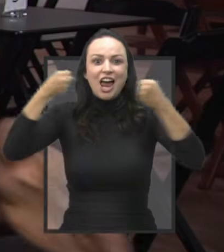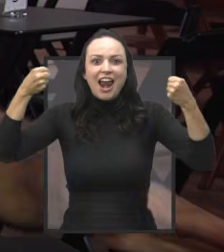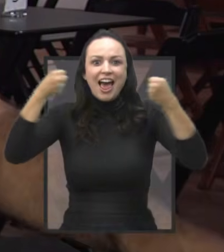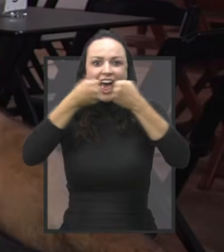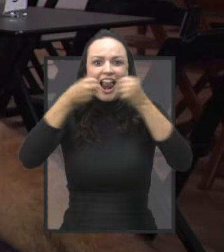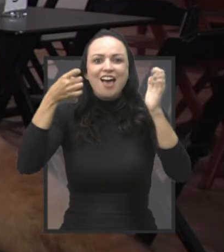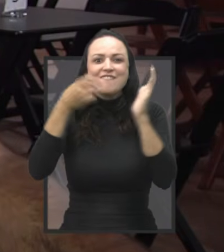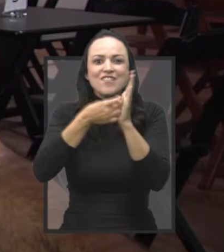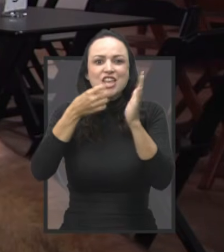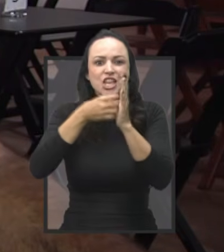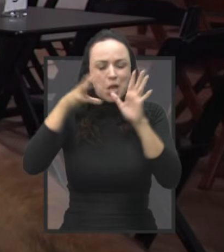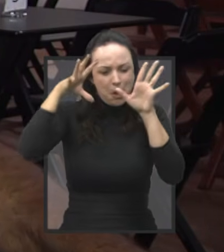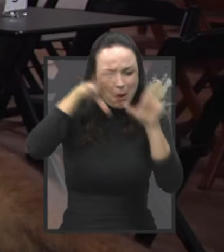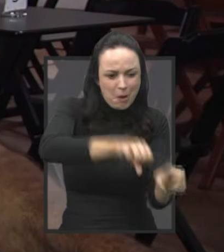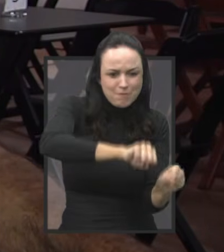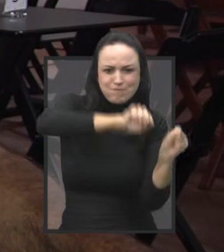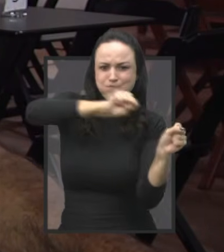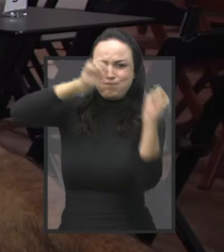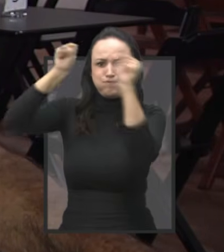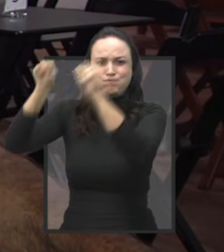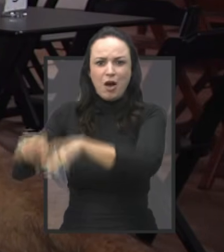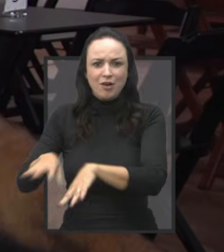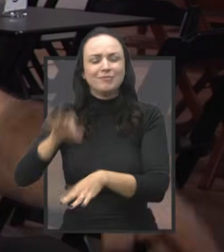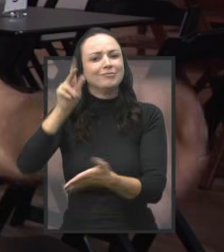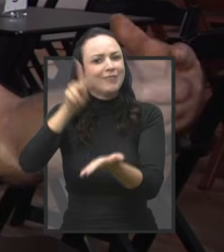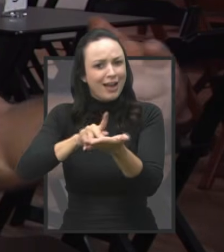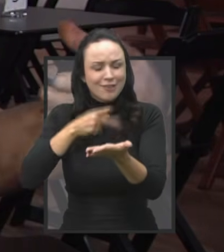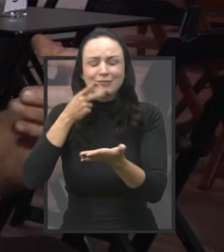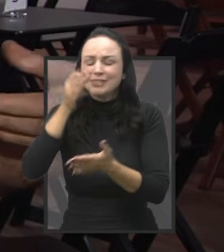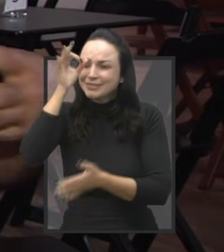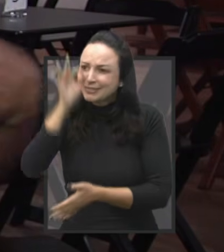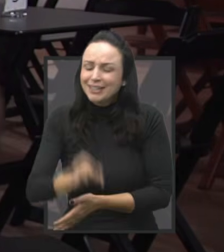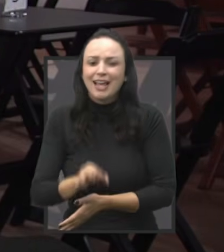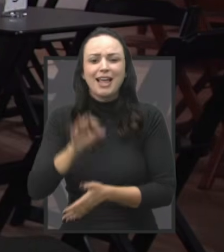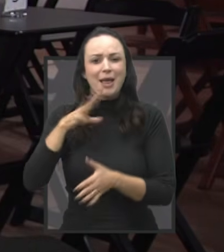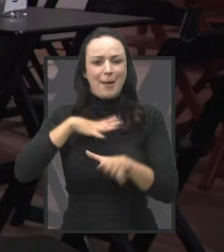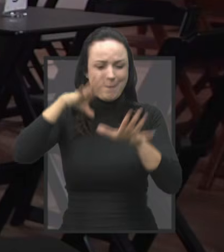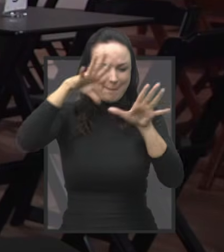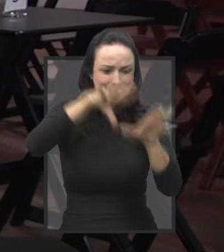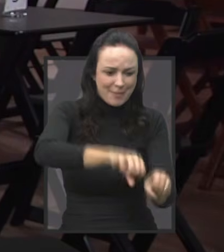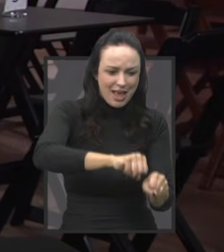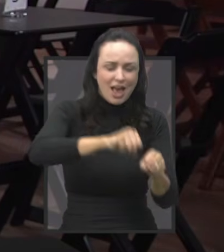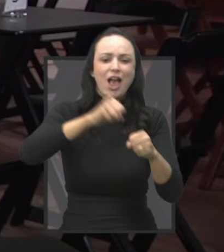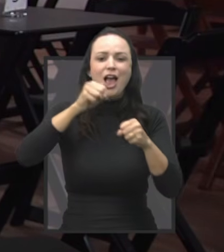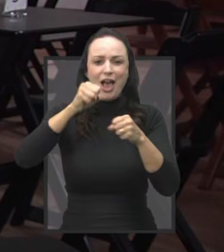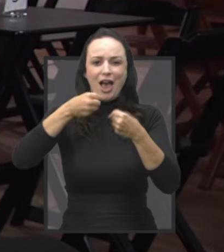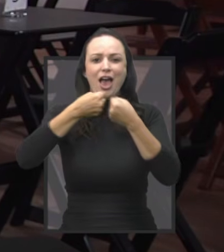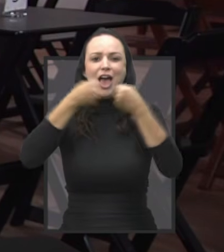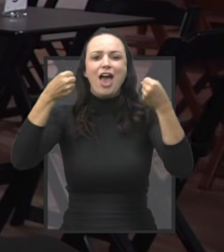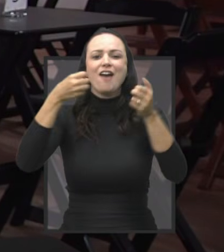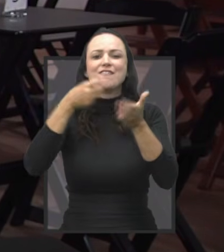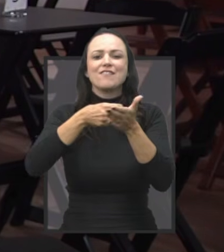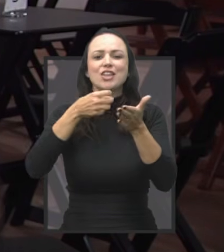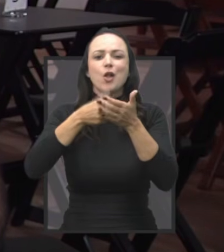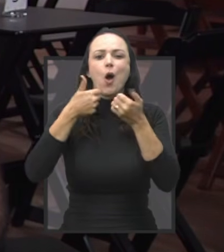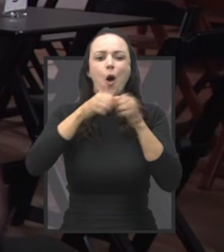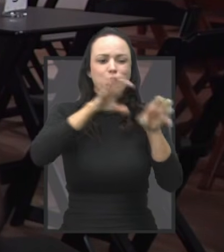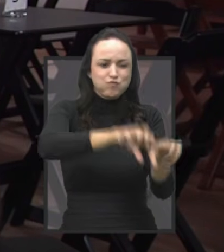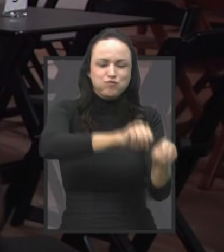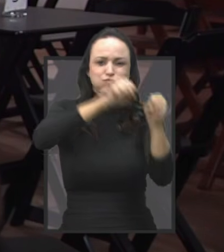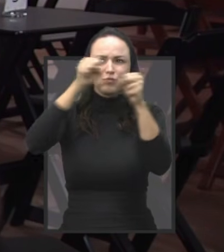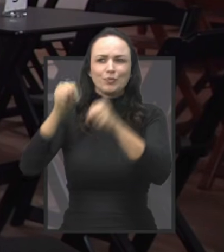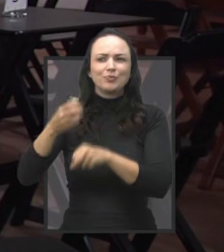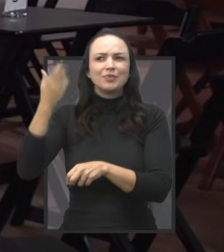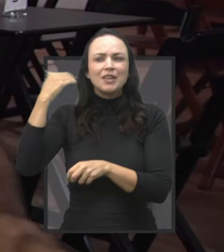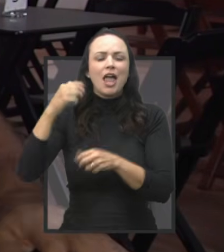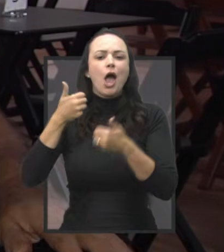te juro por Deus que isso é a história. O Zé Maria erguendo eu e pondo pelo vidro do ônibus. Por sinal, era